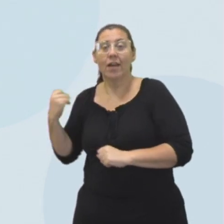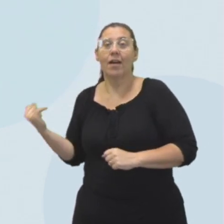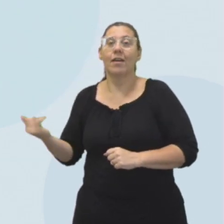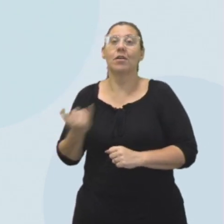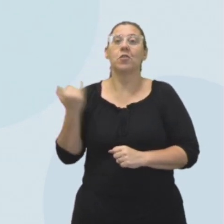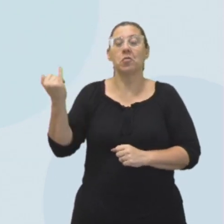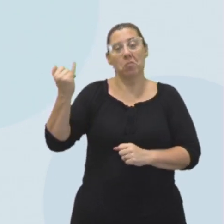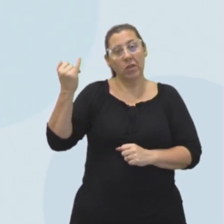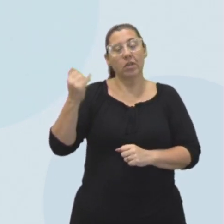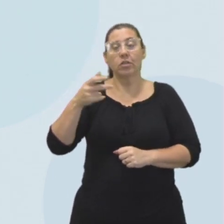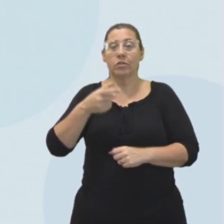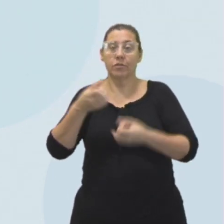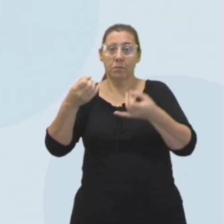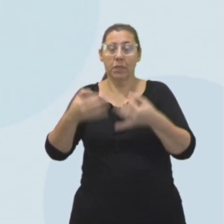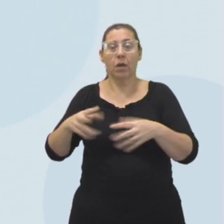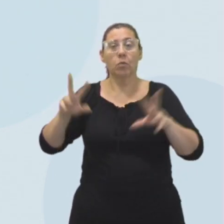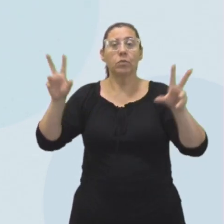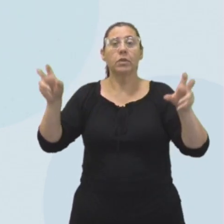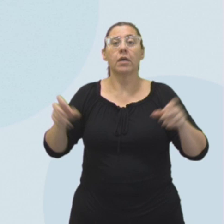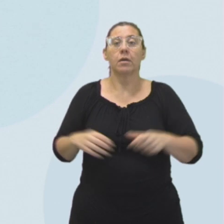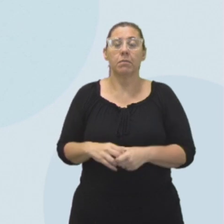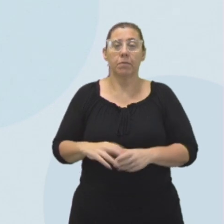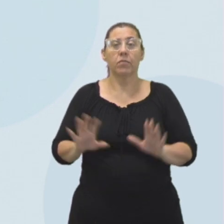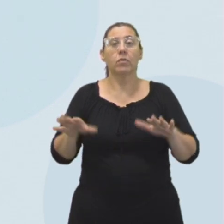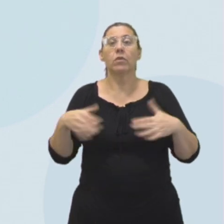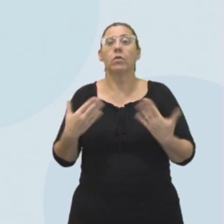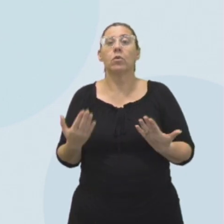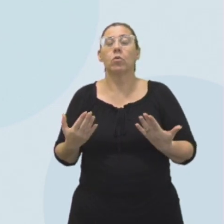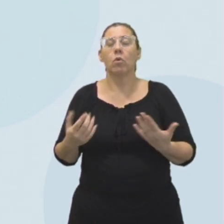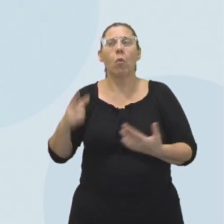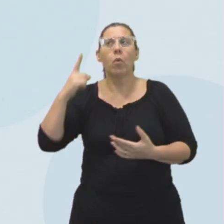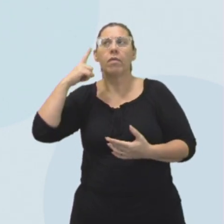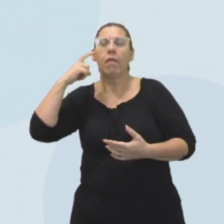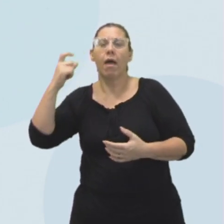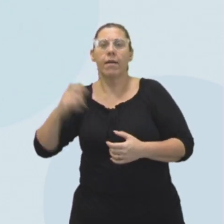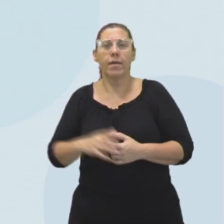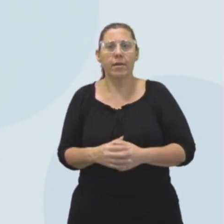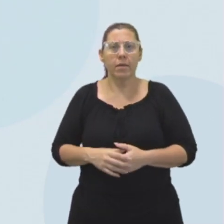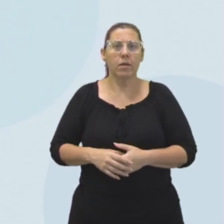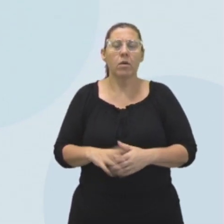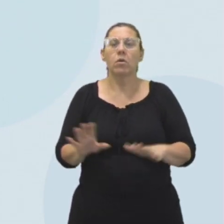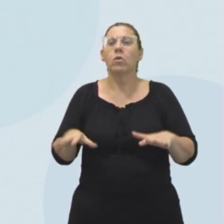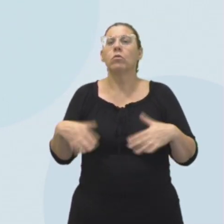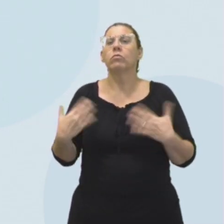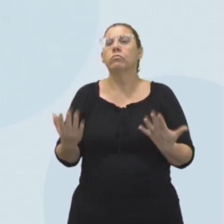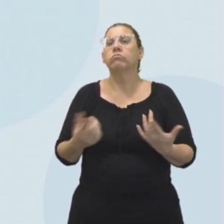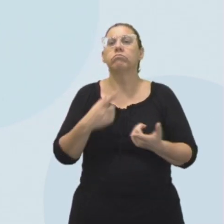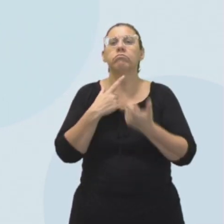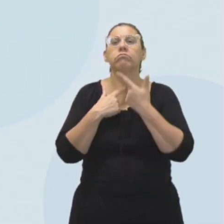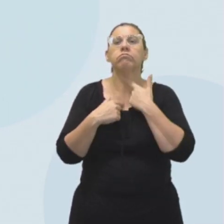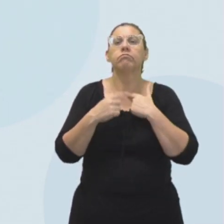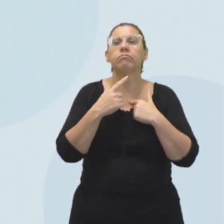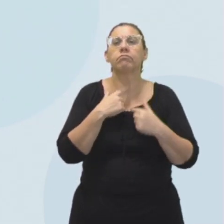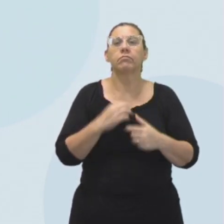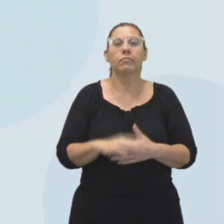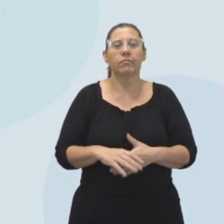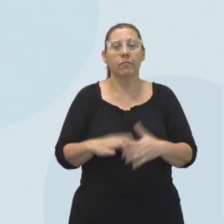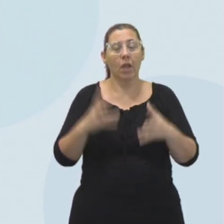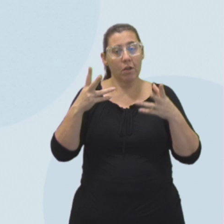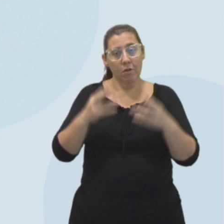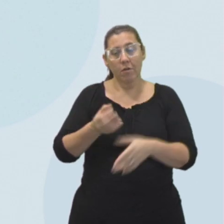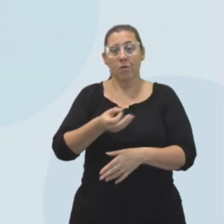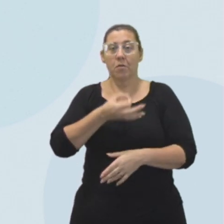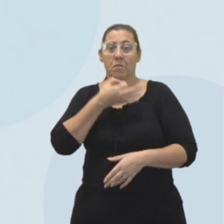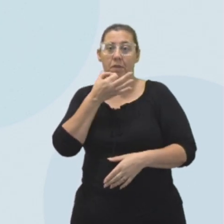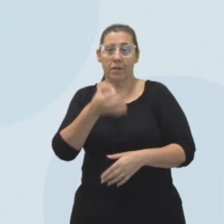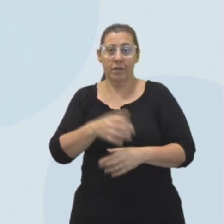sobre esse tema. Qual ideia você quer defender? Qual é a intencionalidade? É a mesma coisa do ponto de vista,